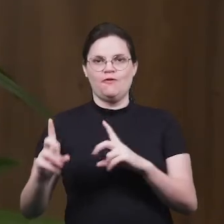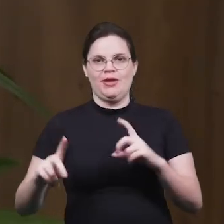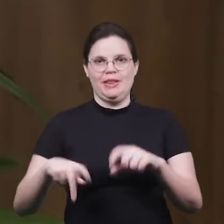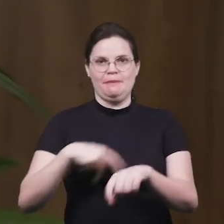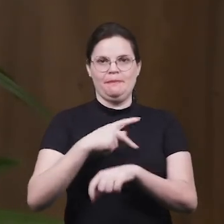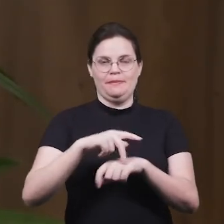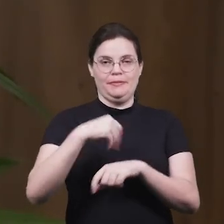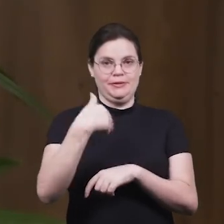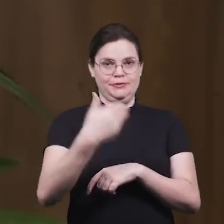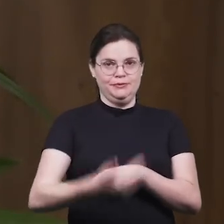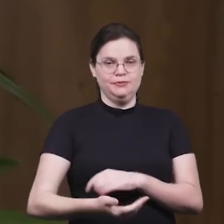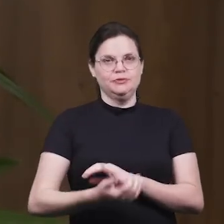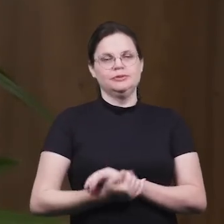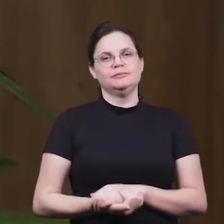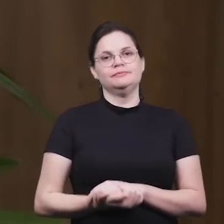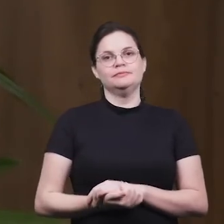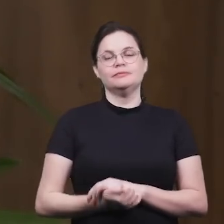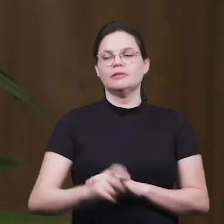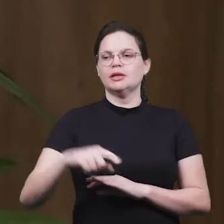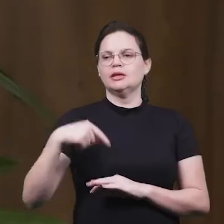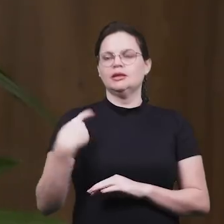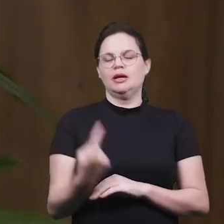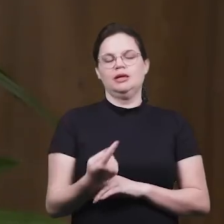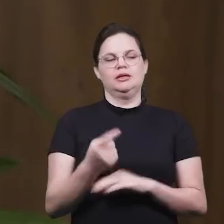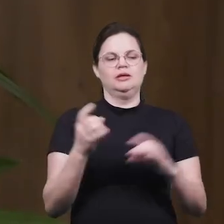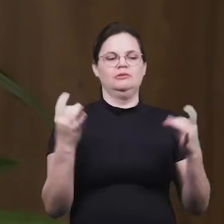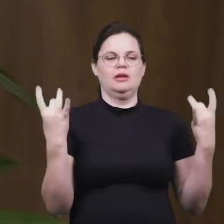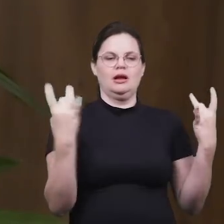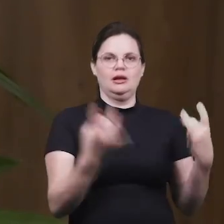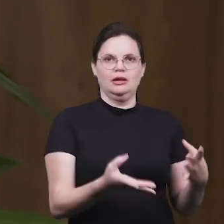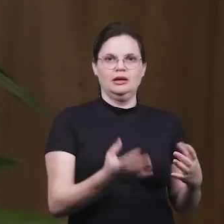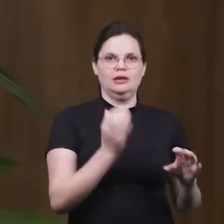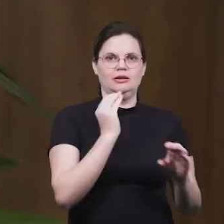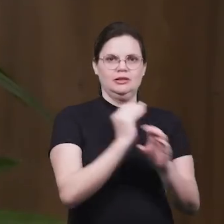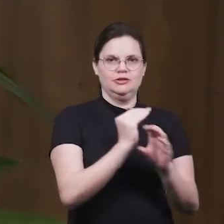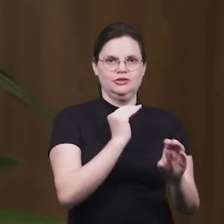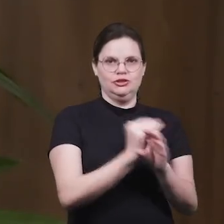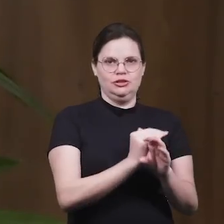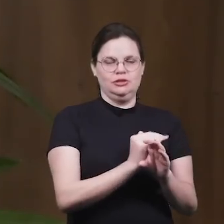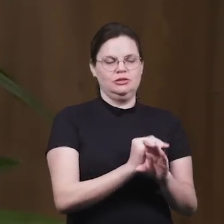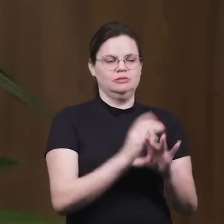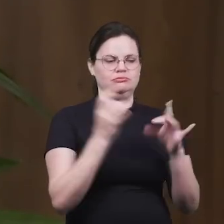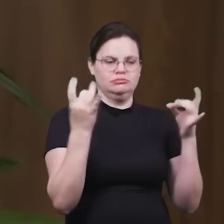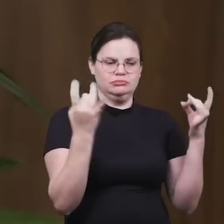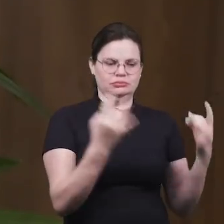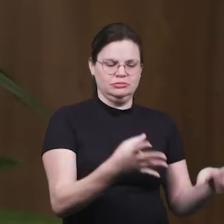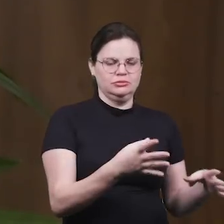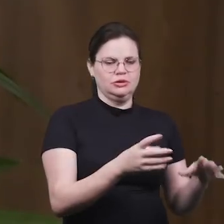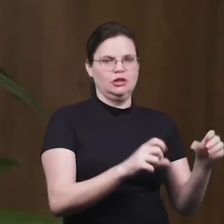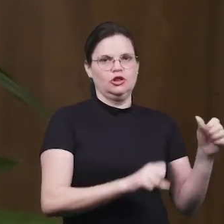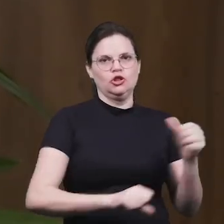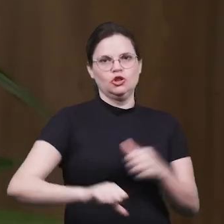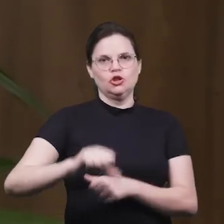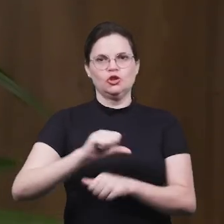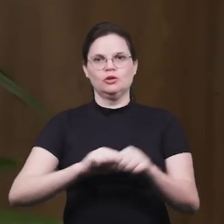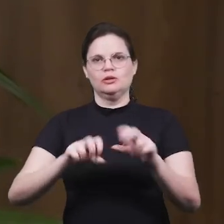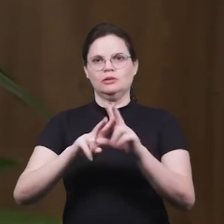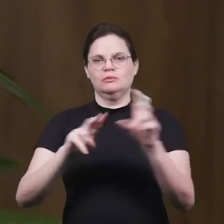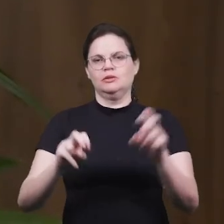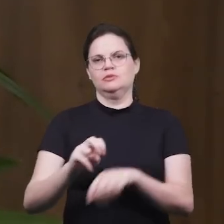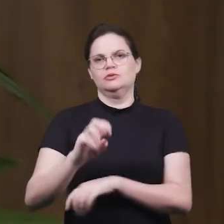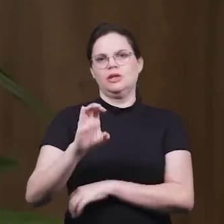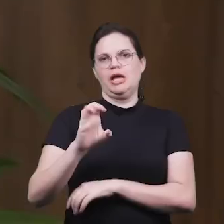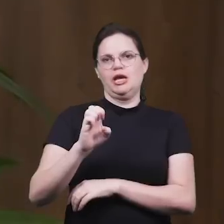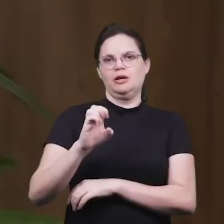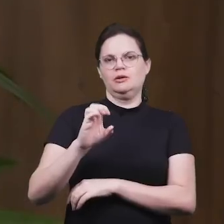eu migrei naquele momento de engenharia para economia.